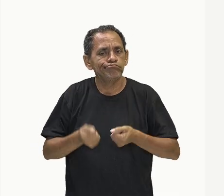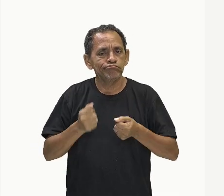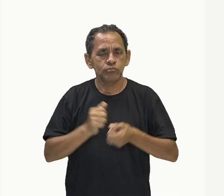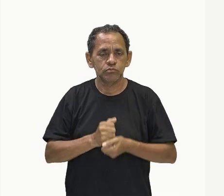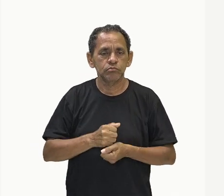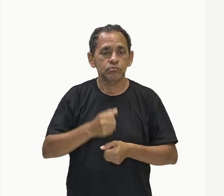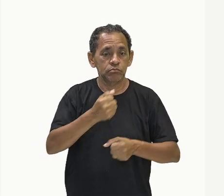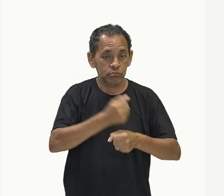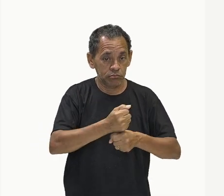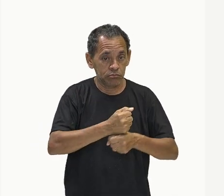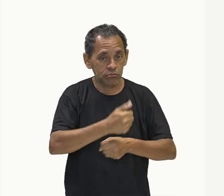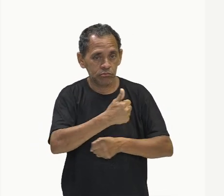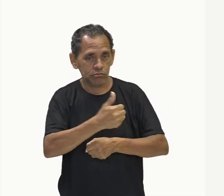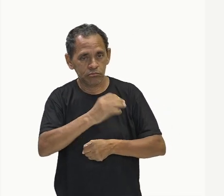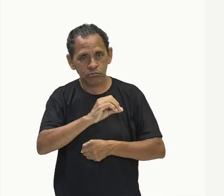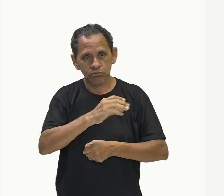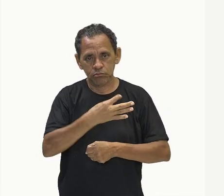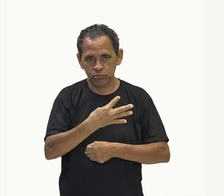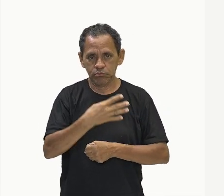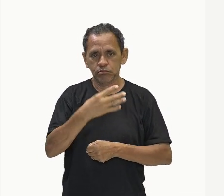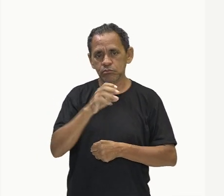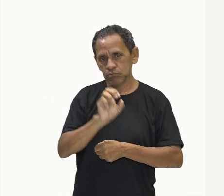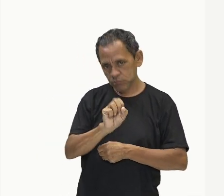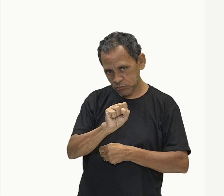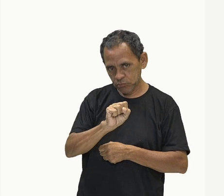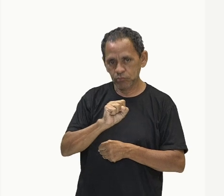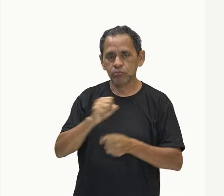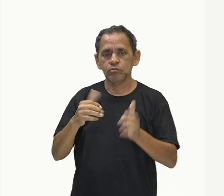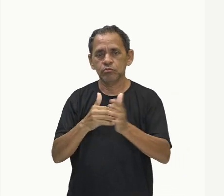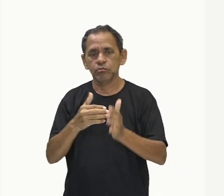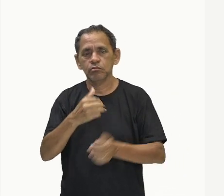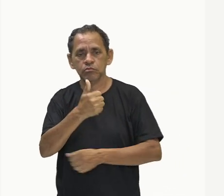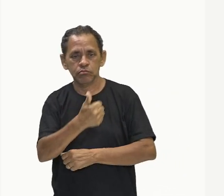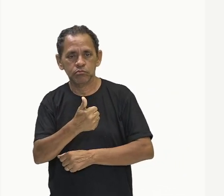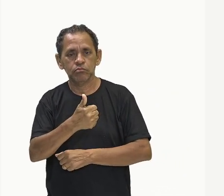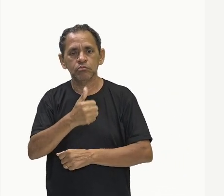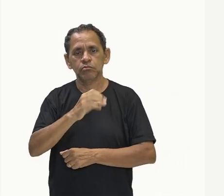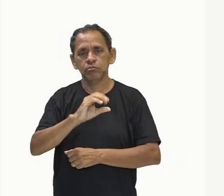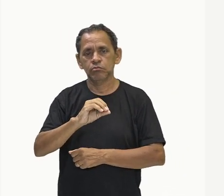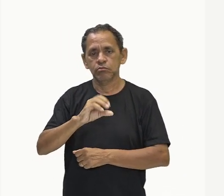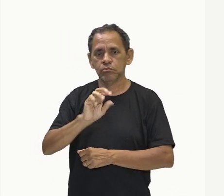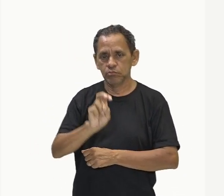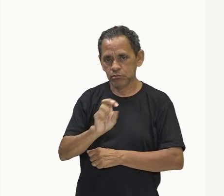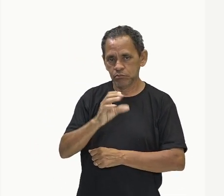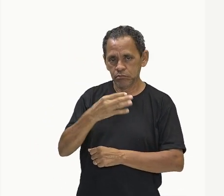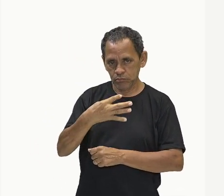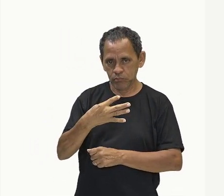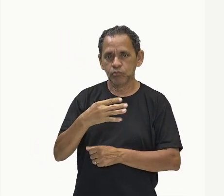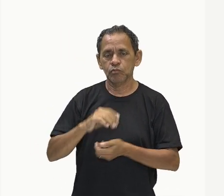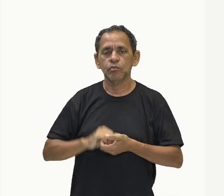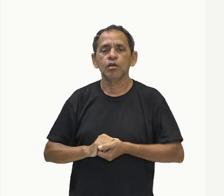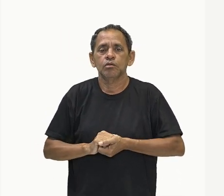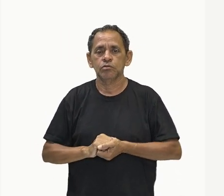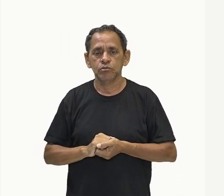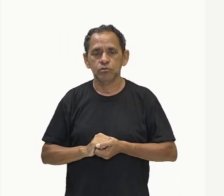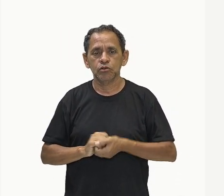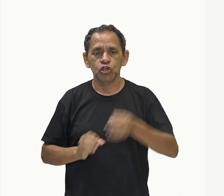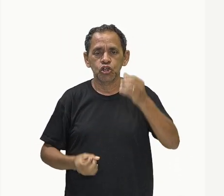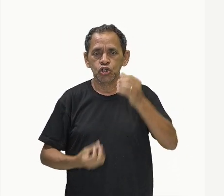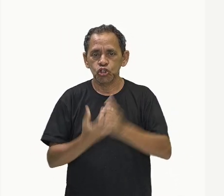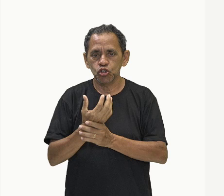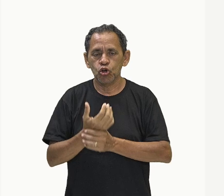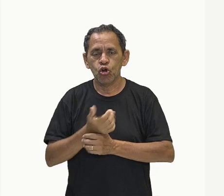1048 até 1054, foram feitas algumas exigências jurisdicionais que não agradavam os cristãos